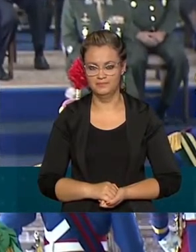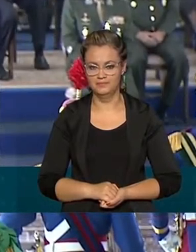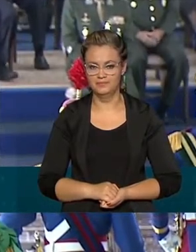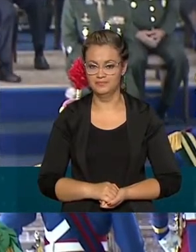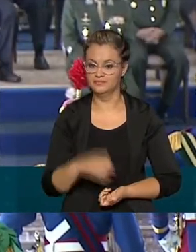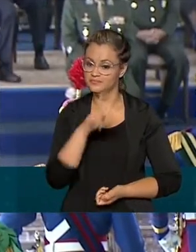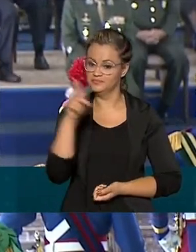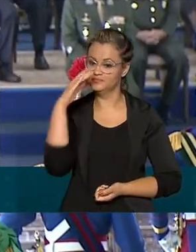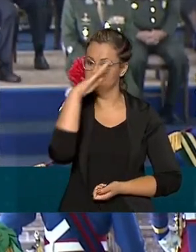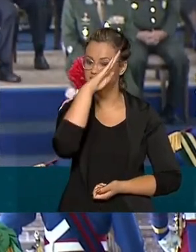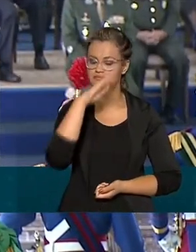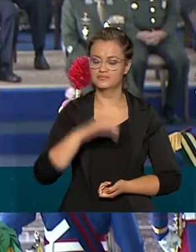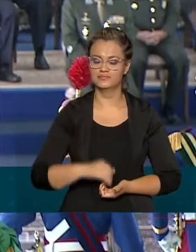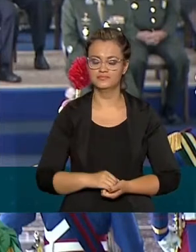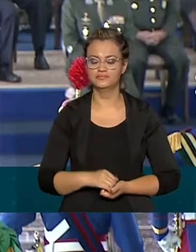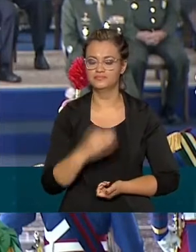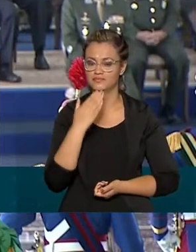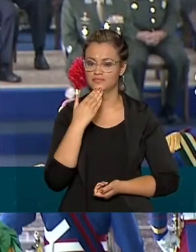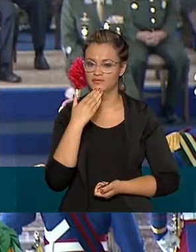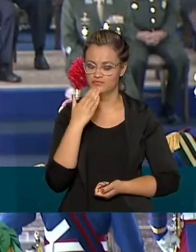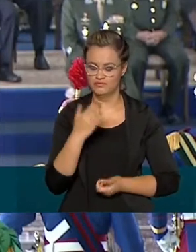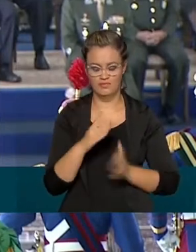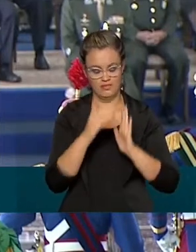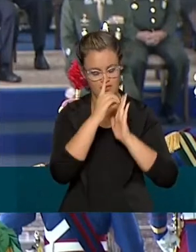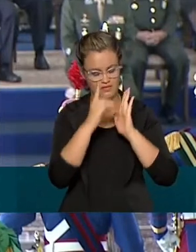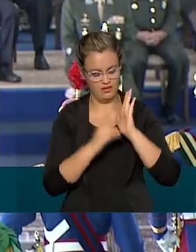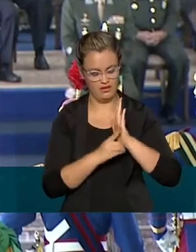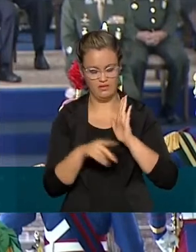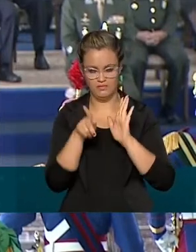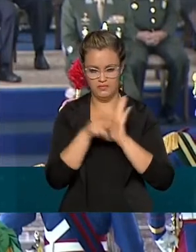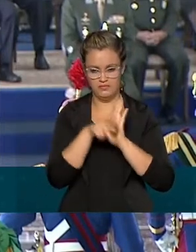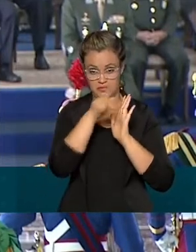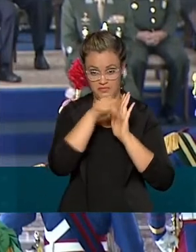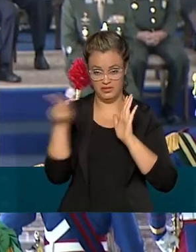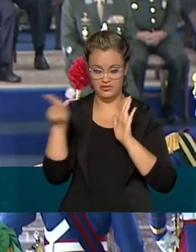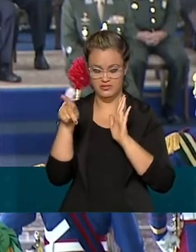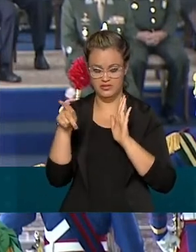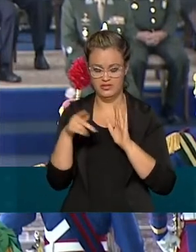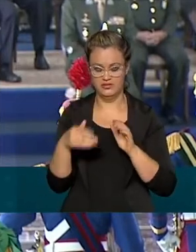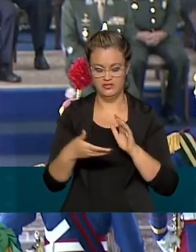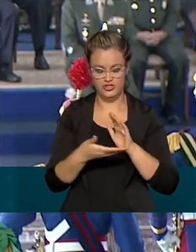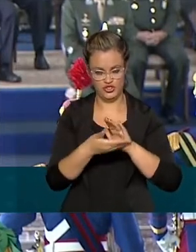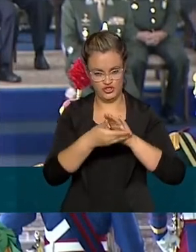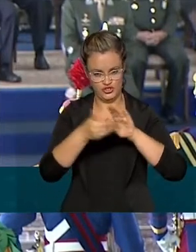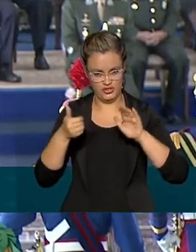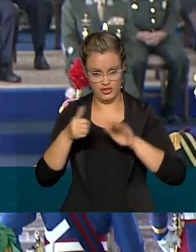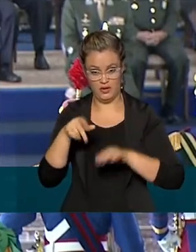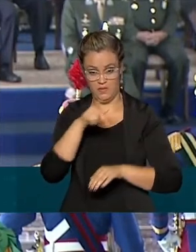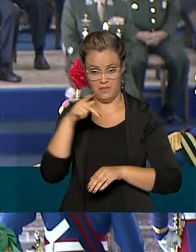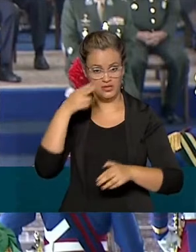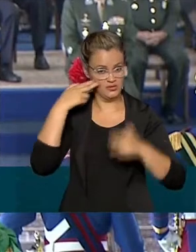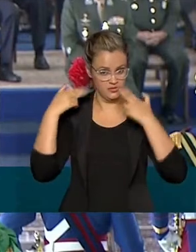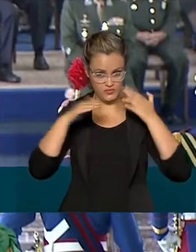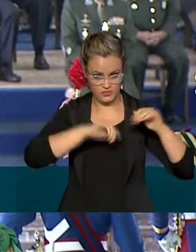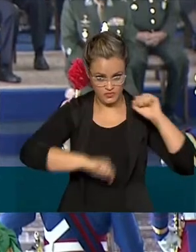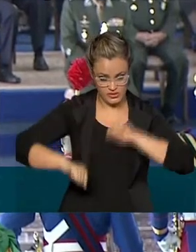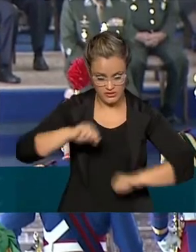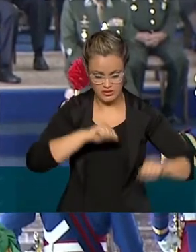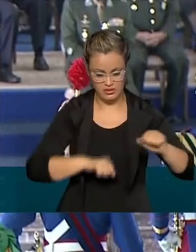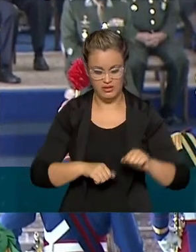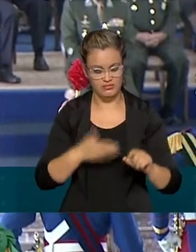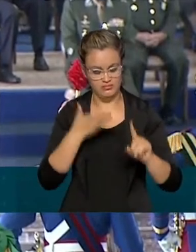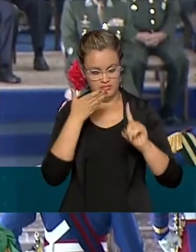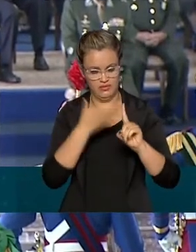O presidente da República resolveu, em decreto presidencial, exonerar do cargo de comandante do Exército o general